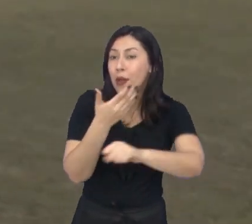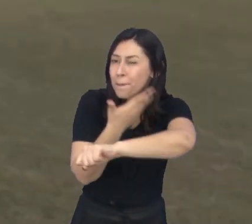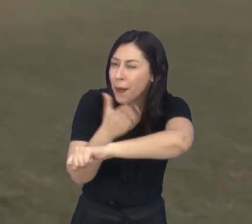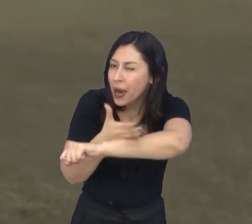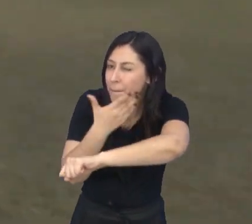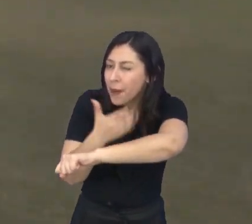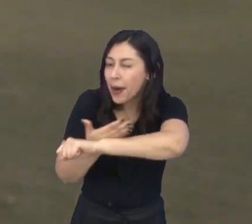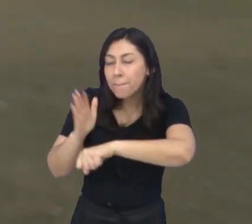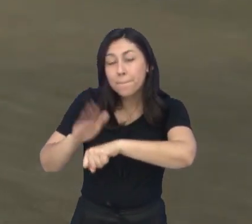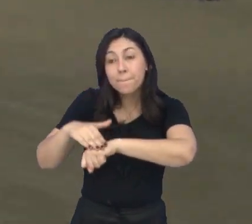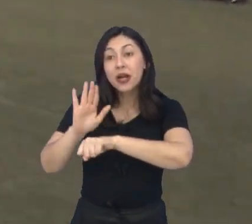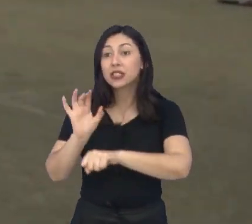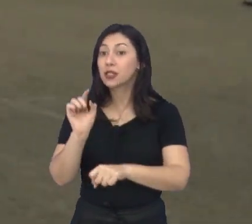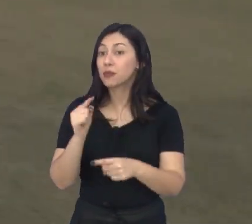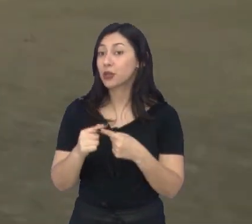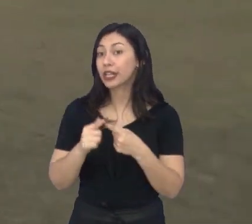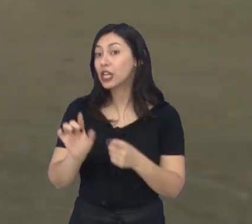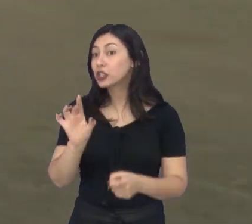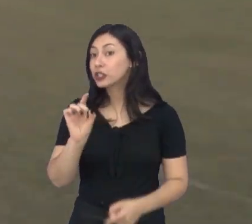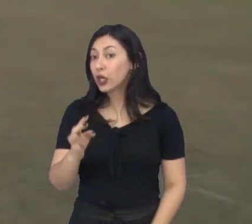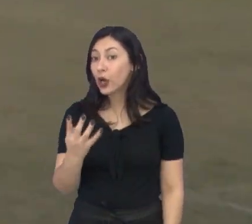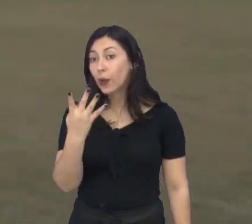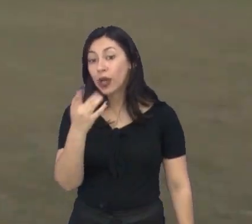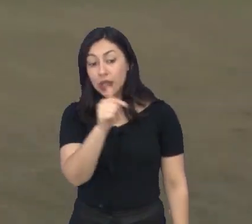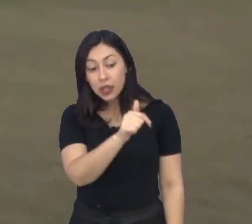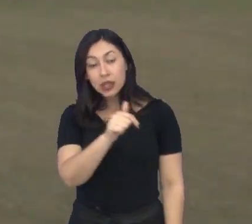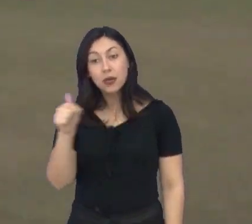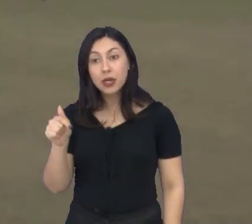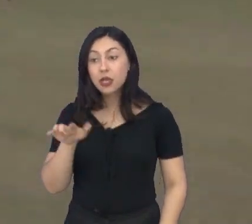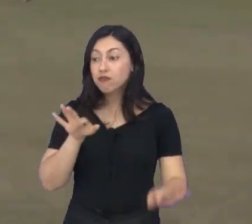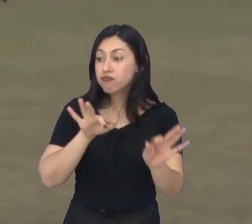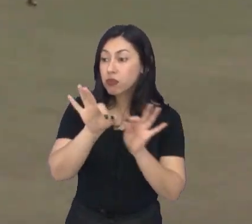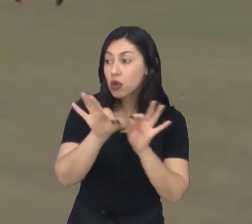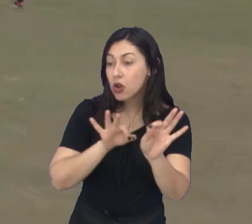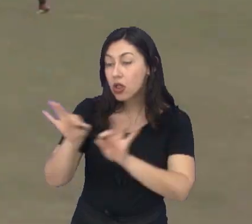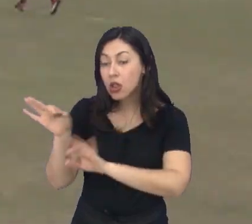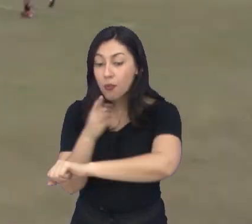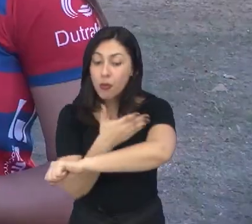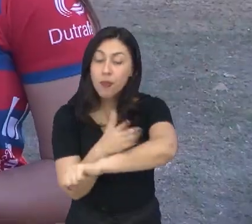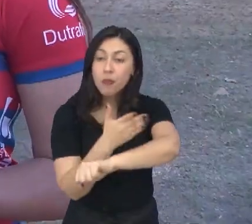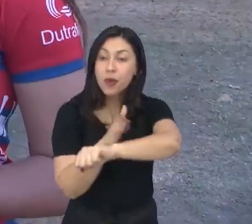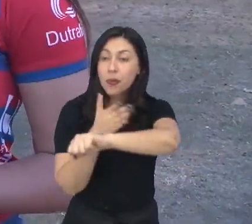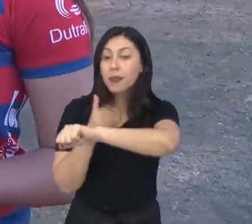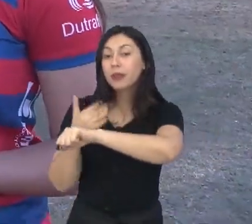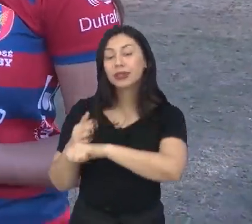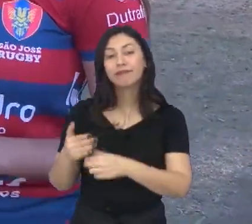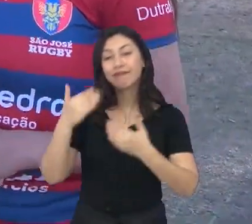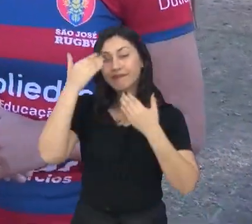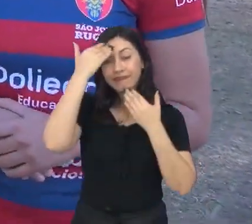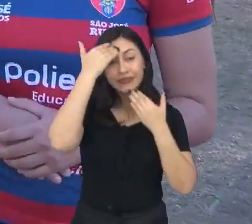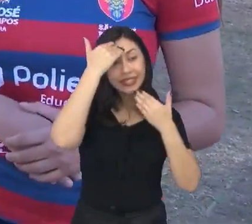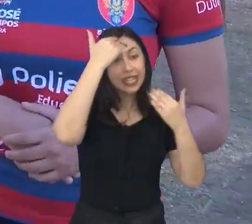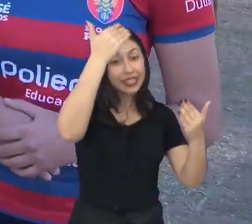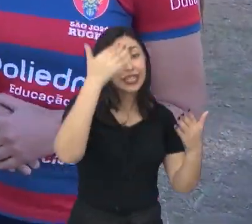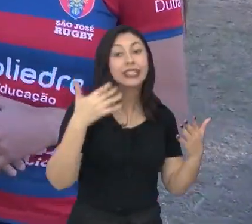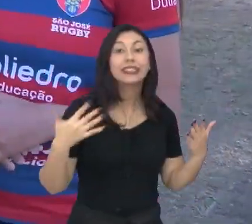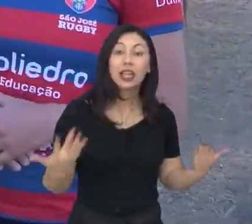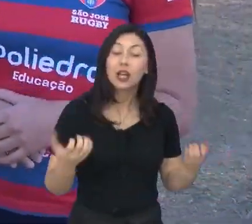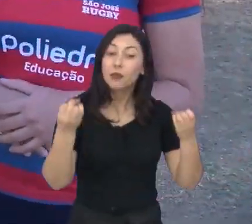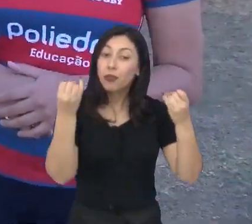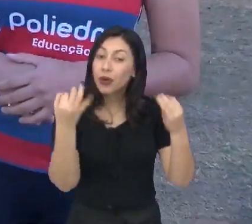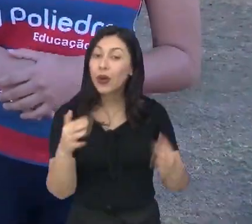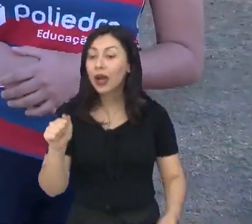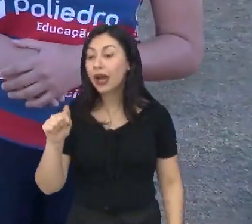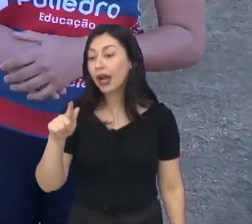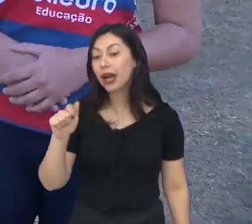porque a gente tem 4 semanas para poder colocar todas as questões em prática também. Obrigado, Agatha. Então, a gente falou um pouquinho com a Agatha,